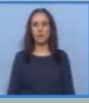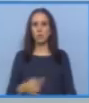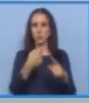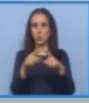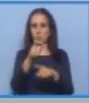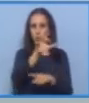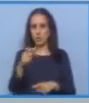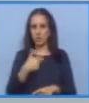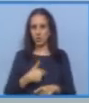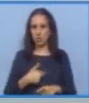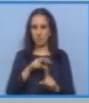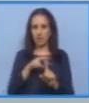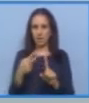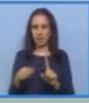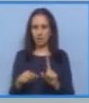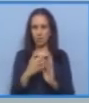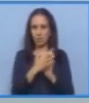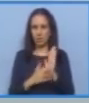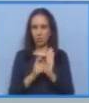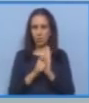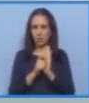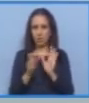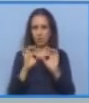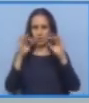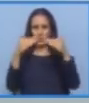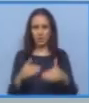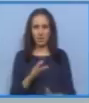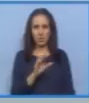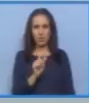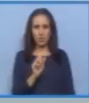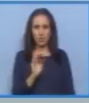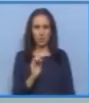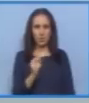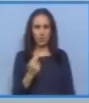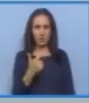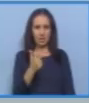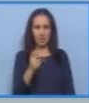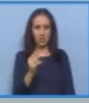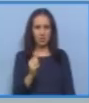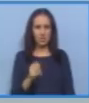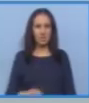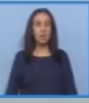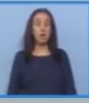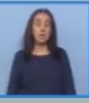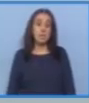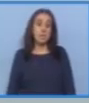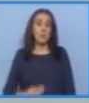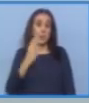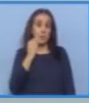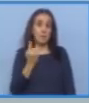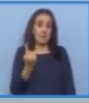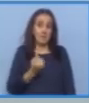diferença. Estou a ler um título de um artigo que escreveu no portal dos Jesuítas. Exatamente. Eu penso que deveria haver. Eu penso que deveria